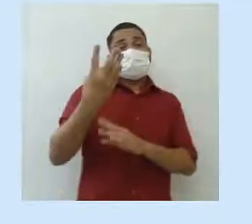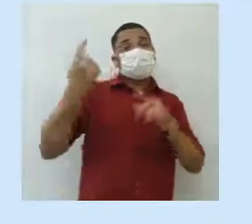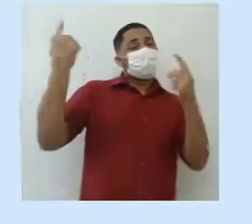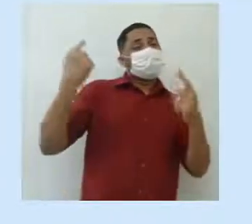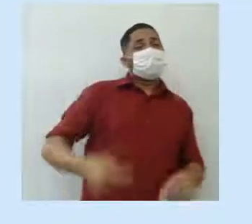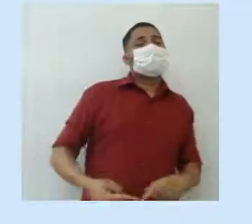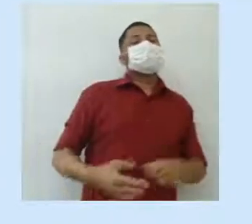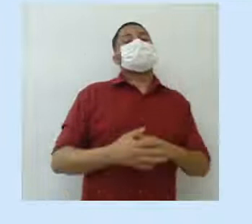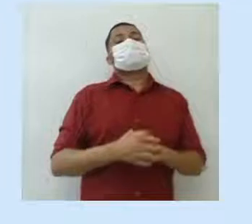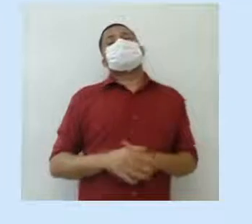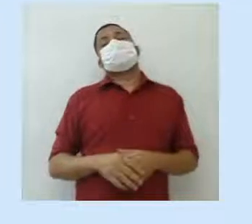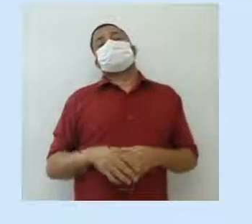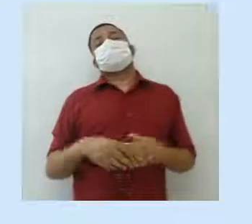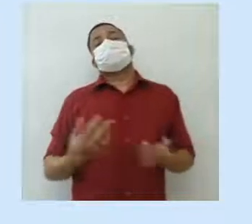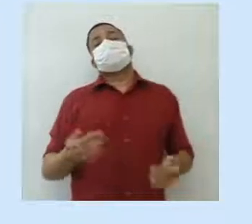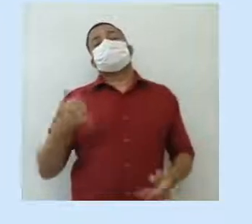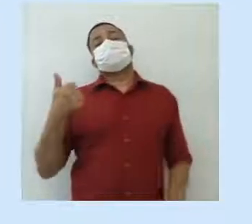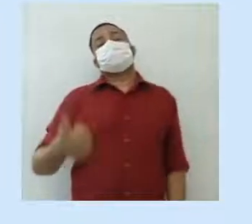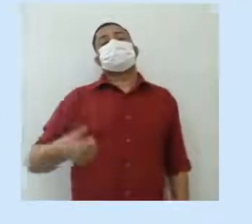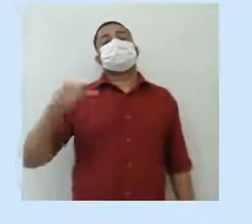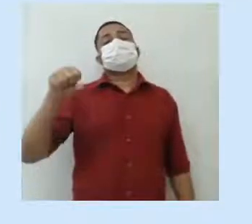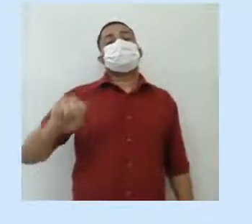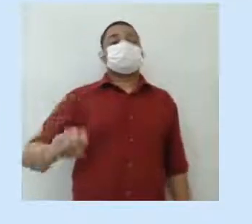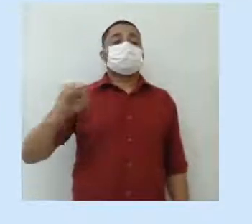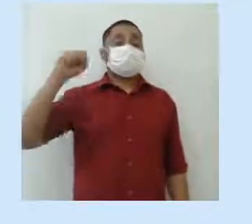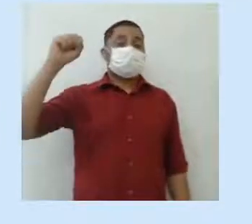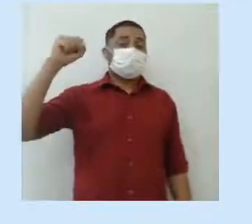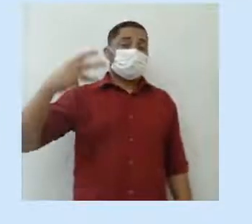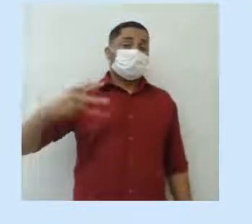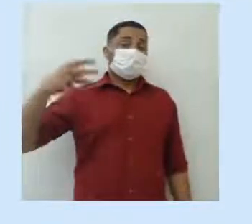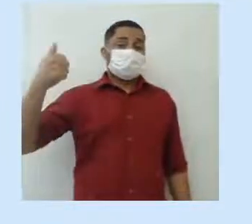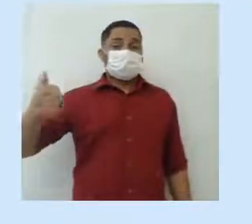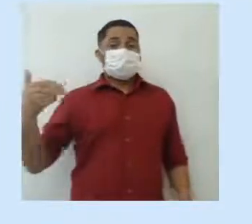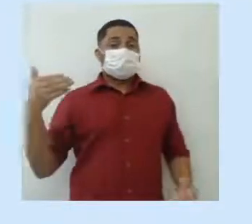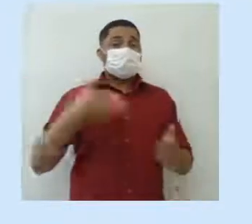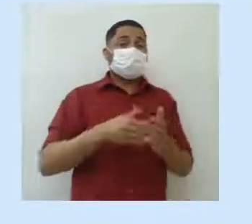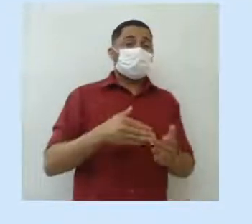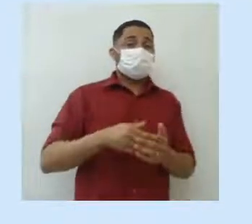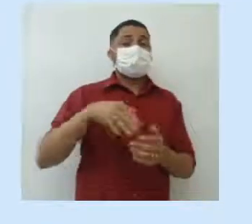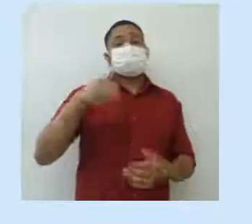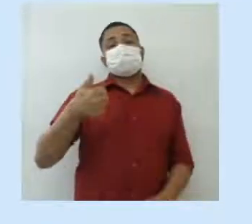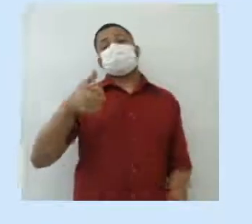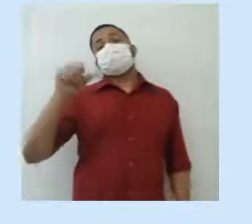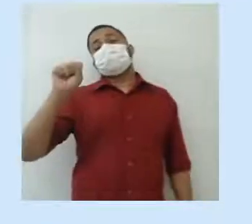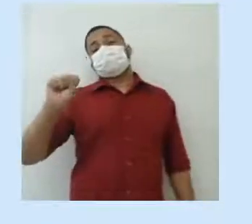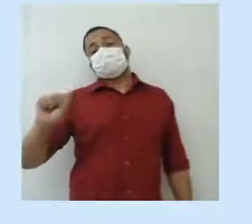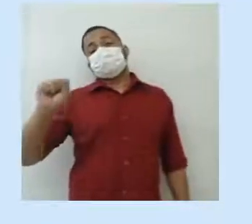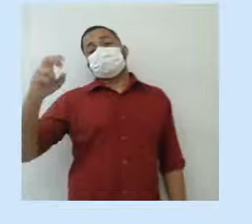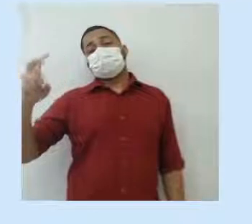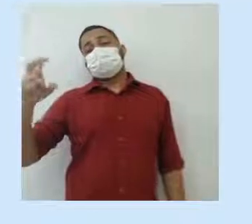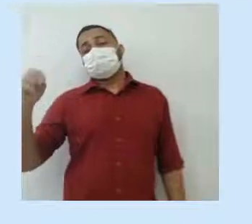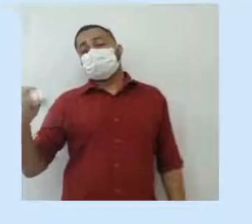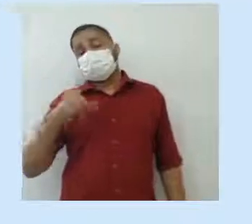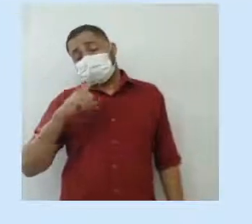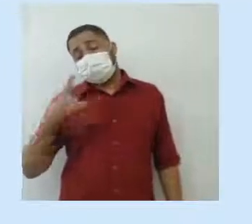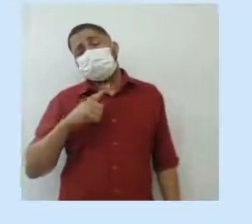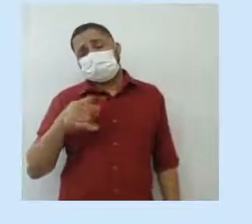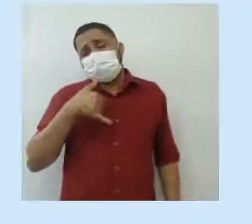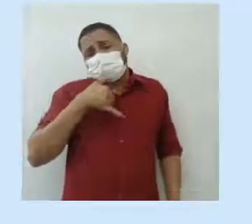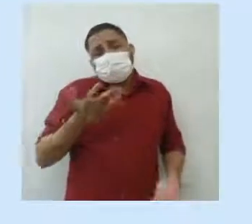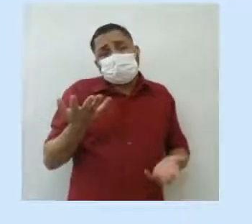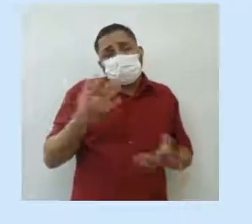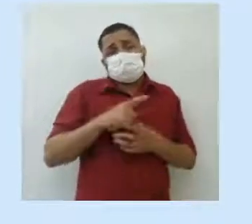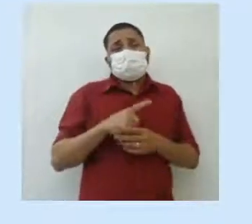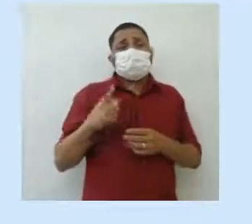combatê-los, por exemplo, em 1831 a 1850, Havia, infelizmente, uma cumplicidade das